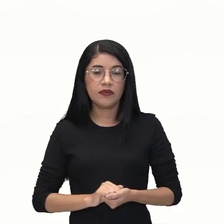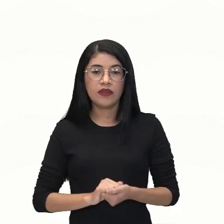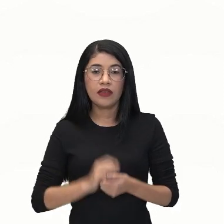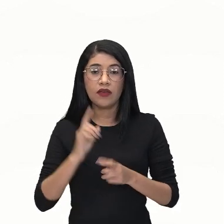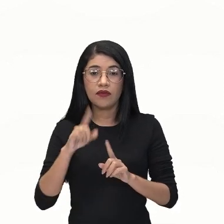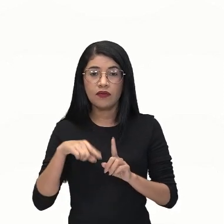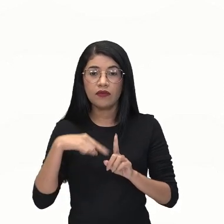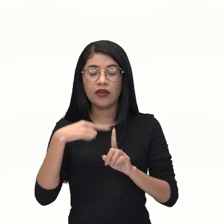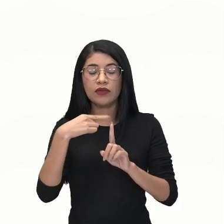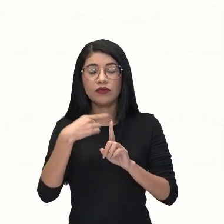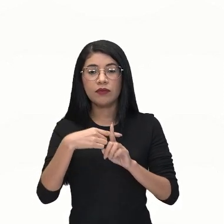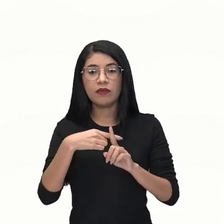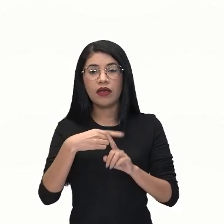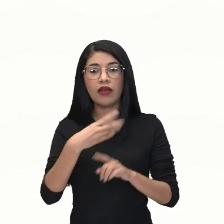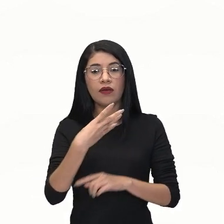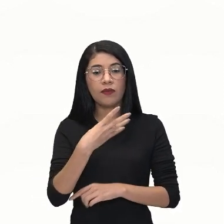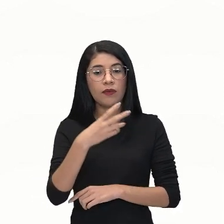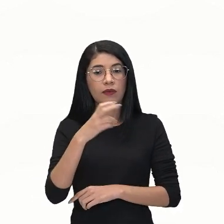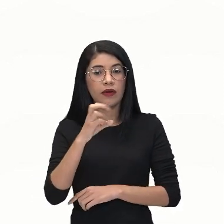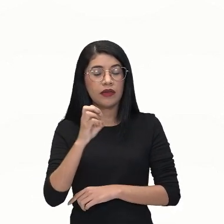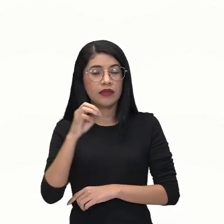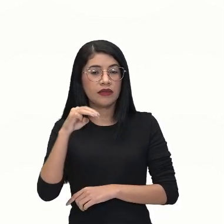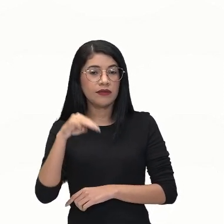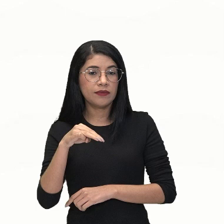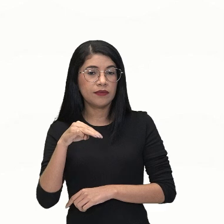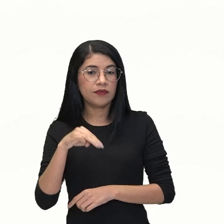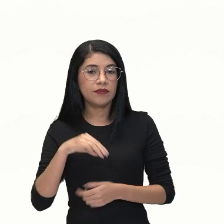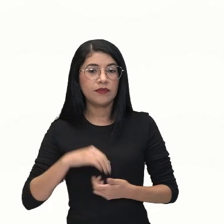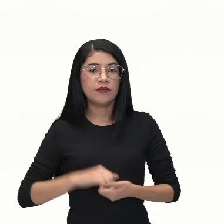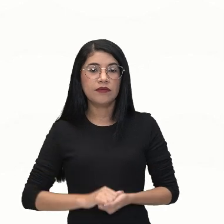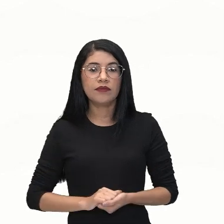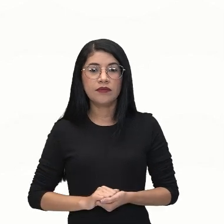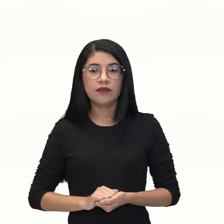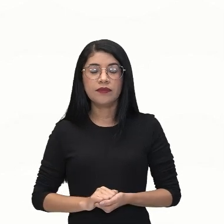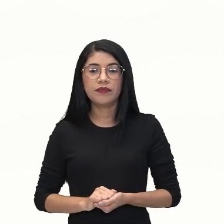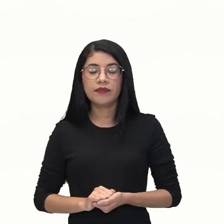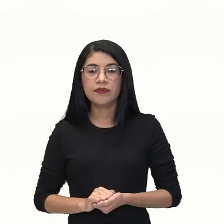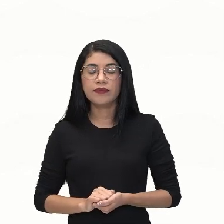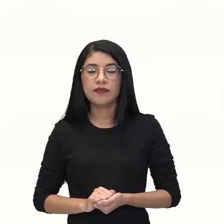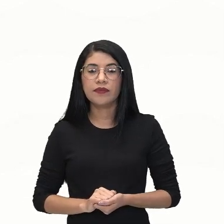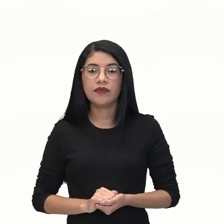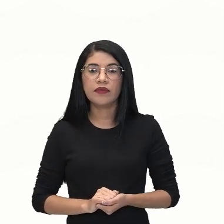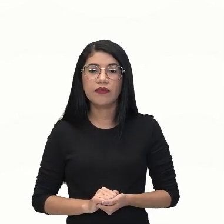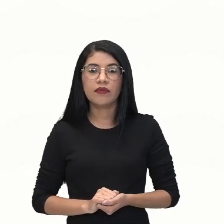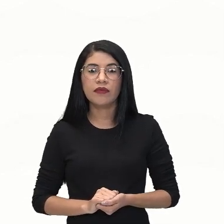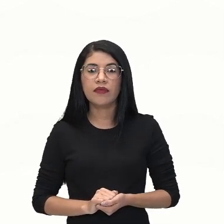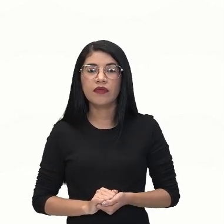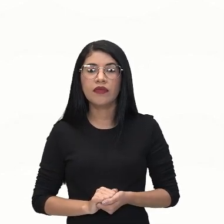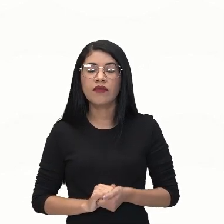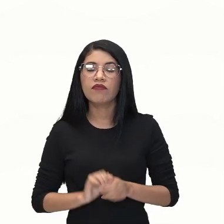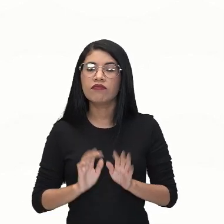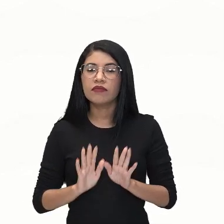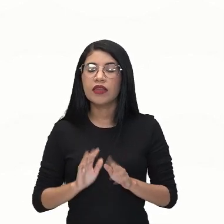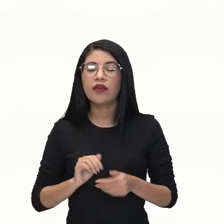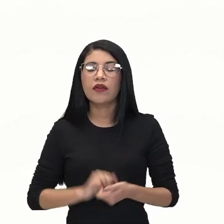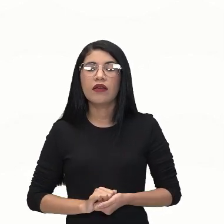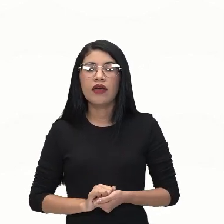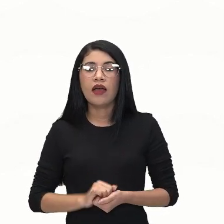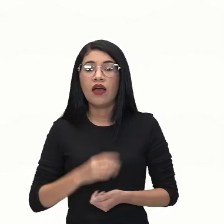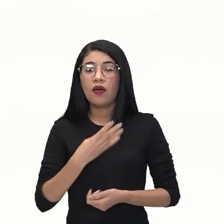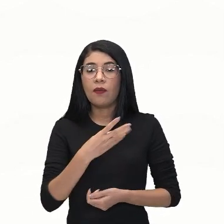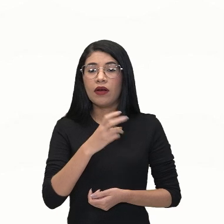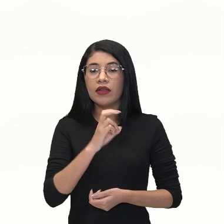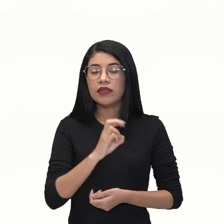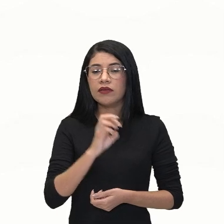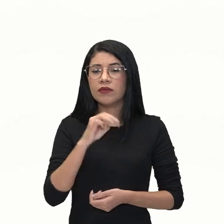somar mais 45 minutos, ok? Bem, 45 minutos, você há